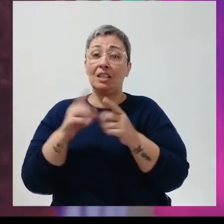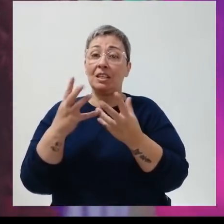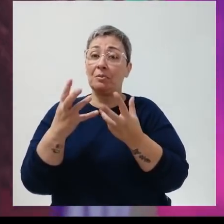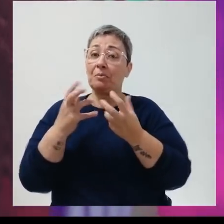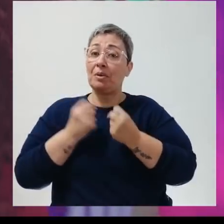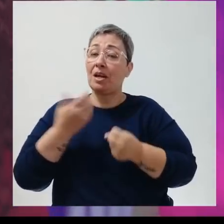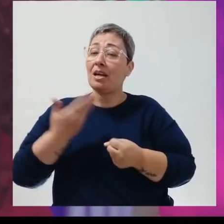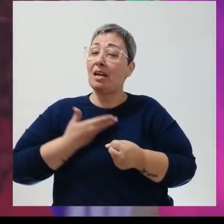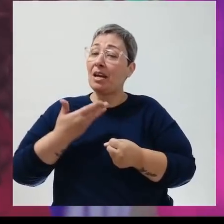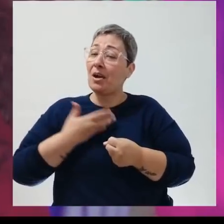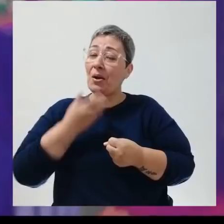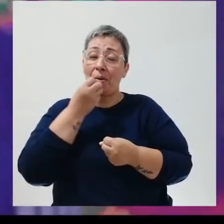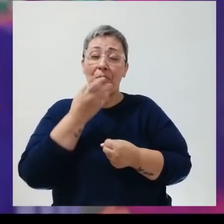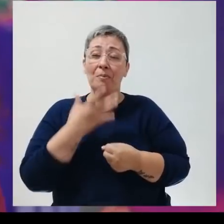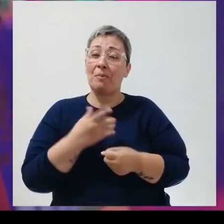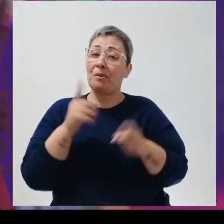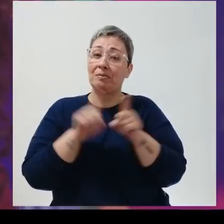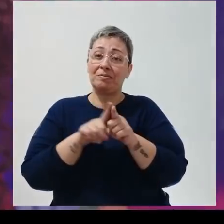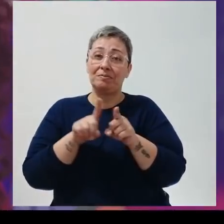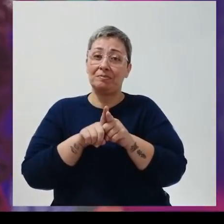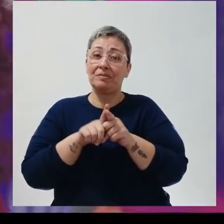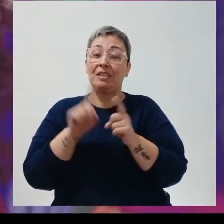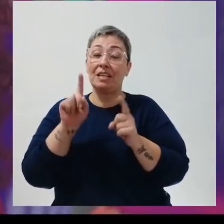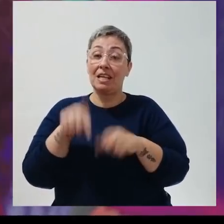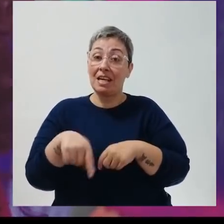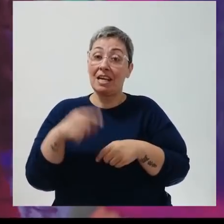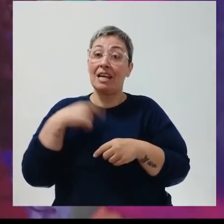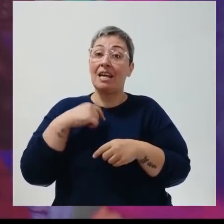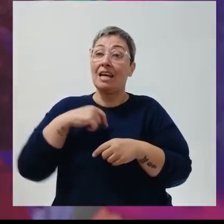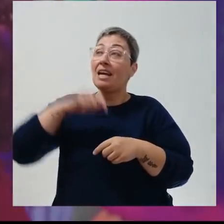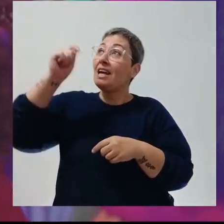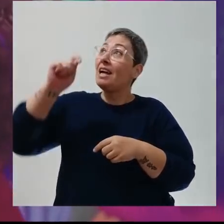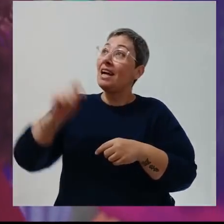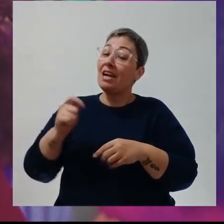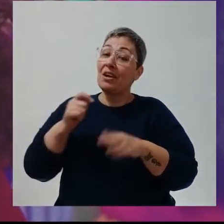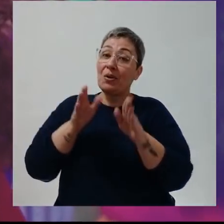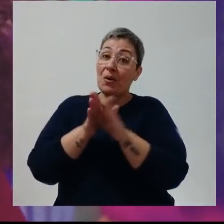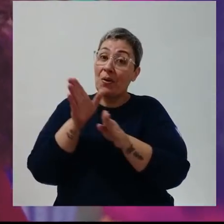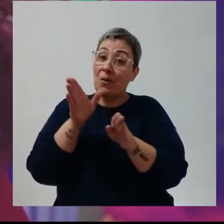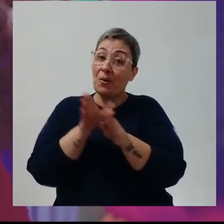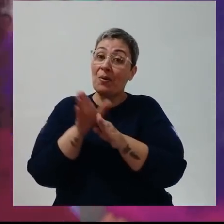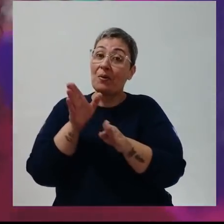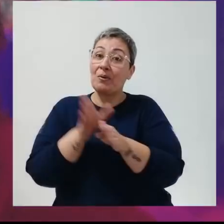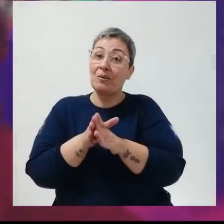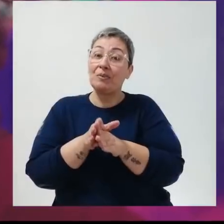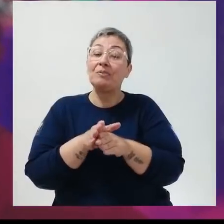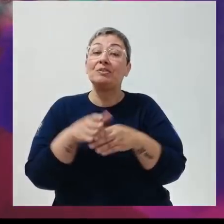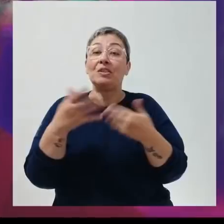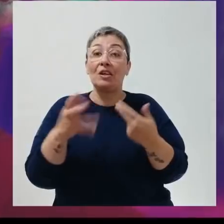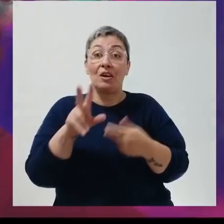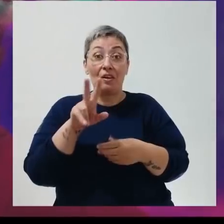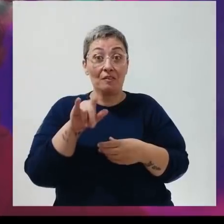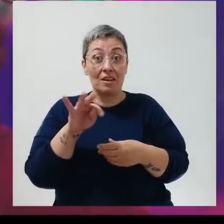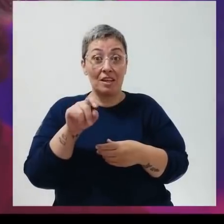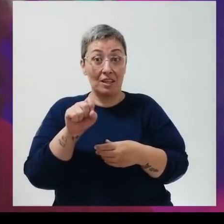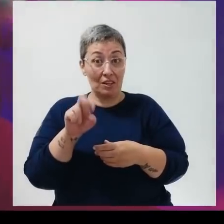de amizade boa também. Ela também dava conselhos.